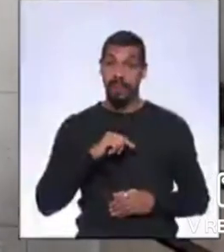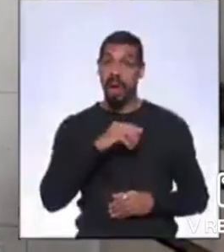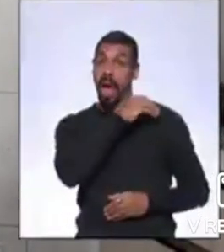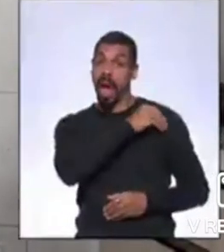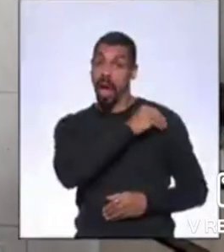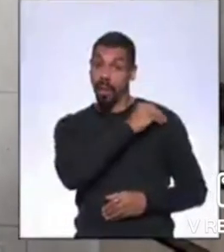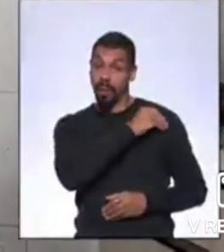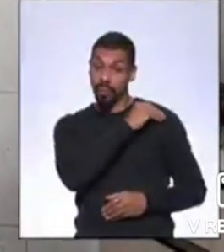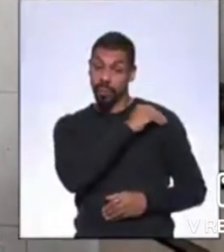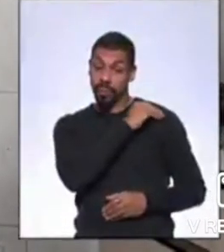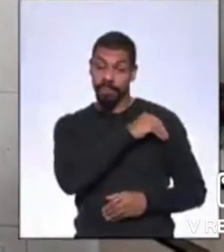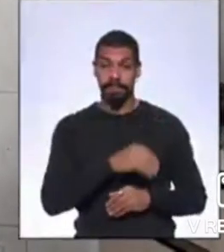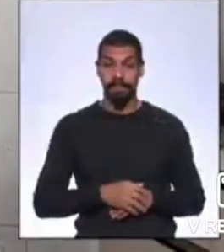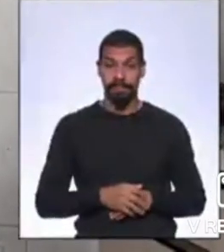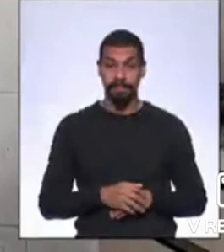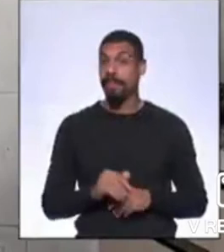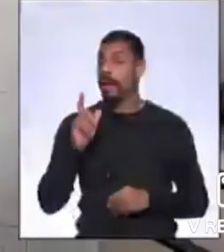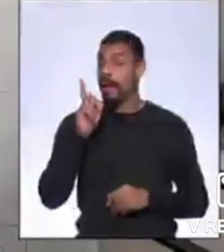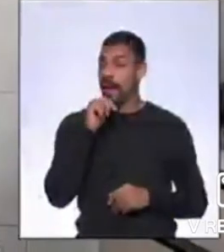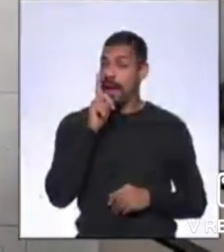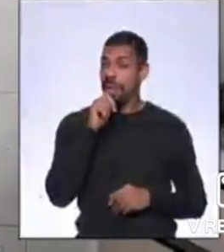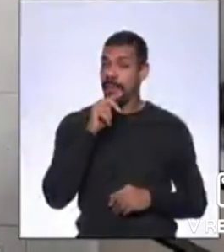álcool, água,